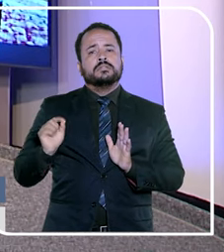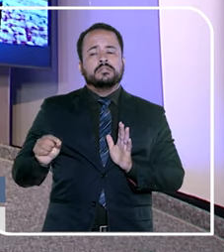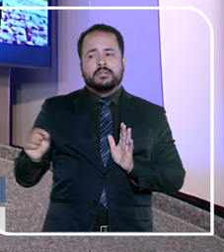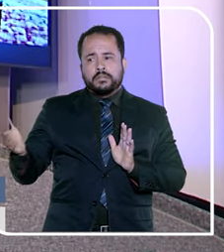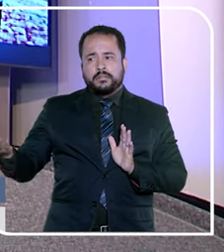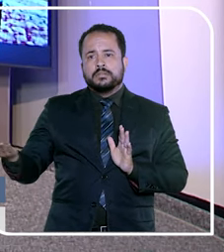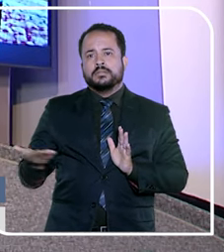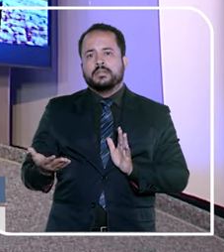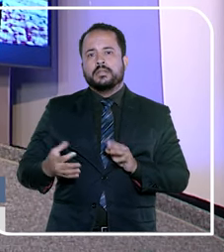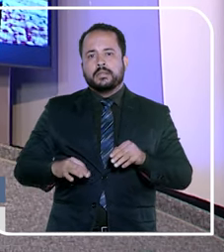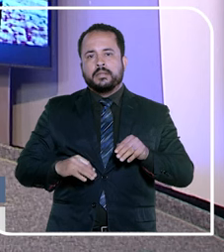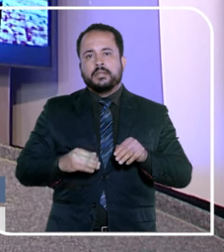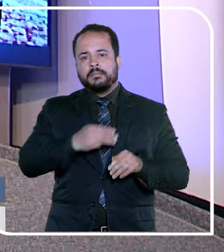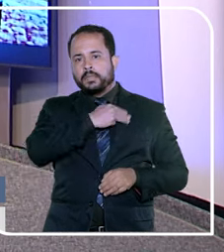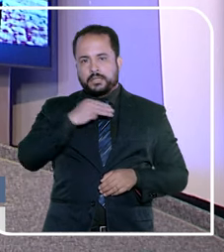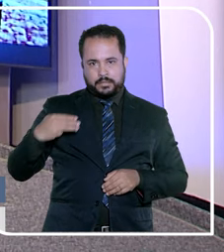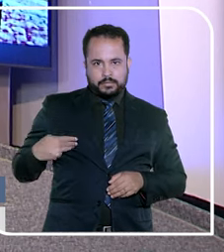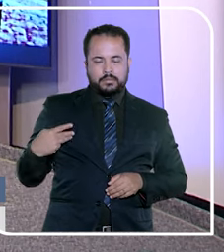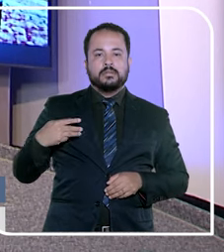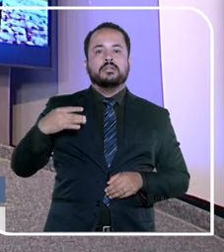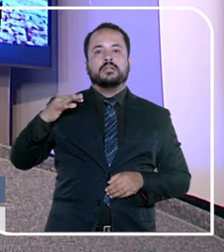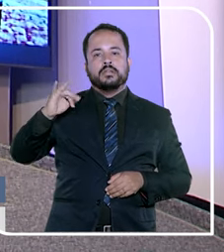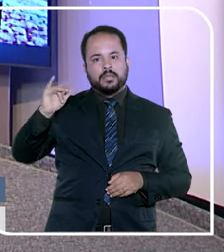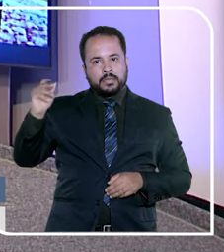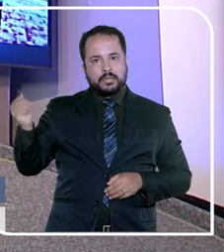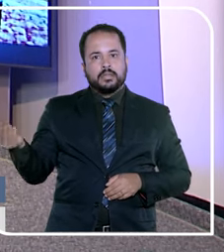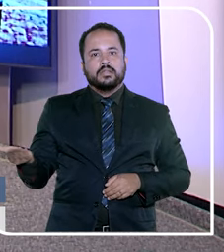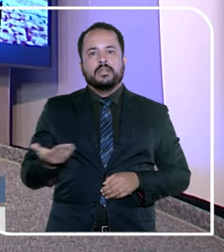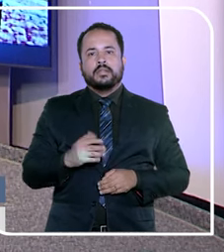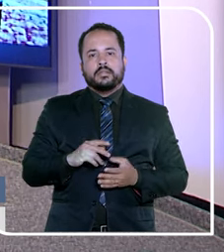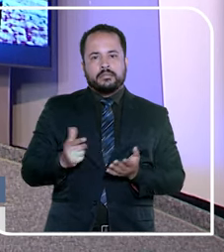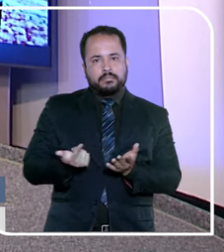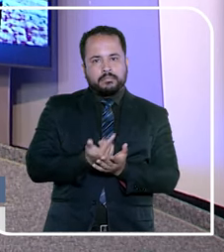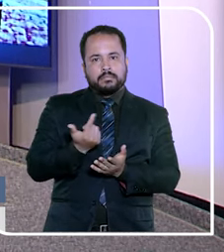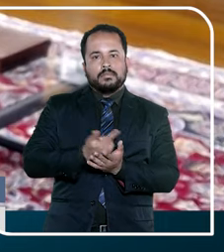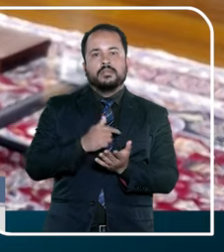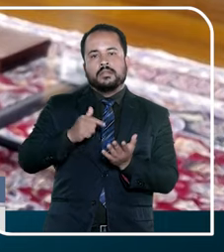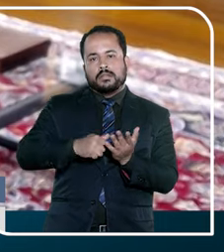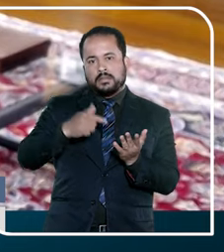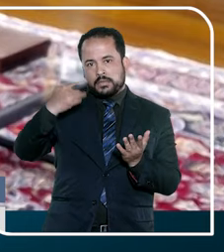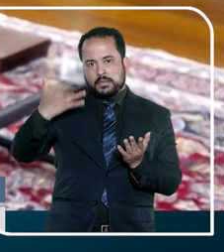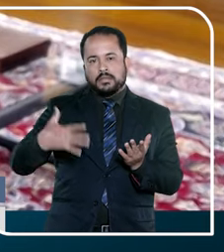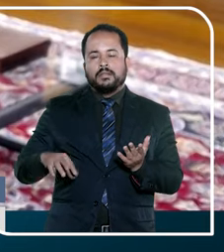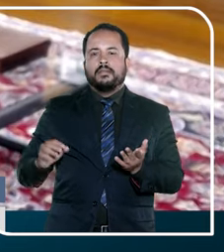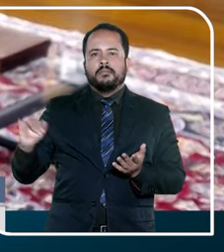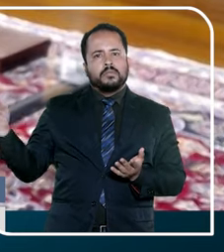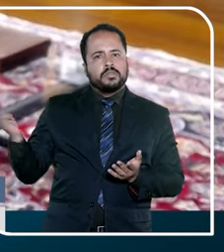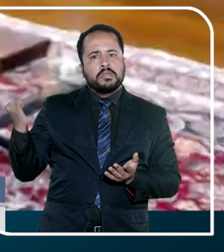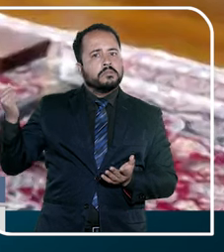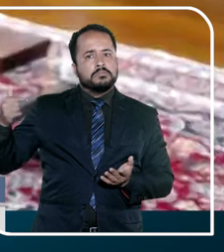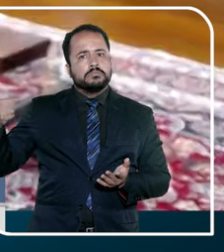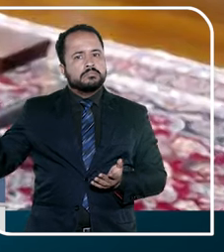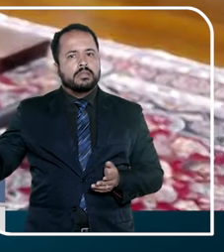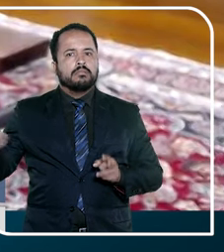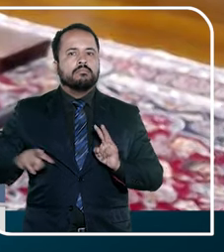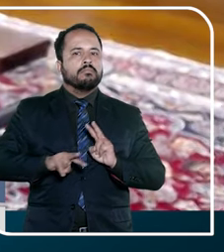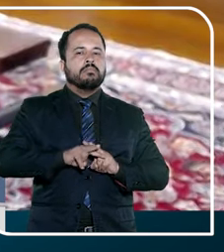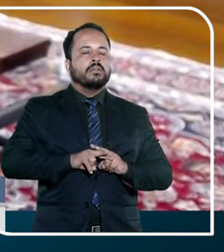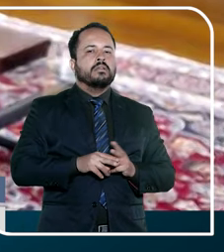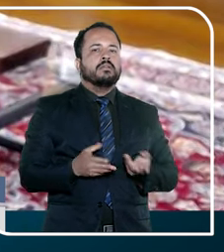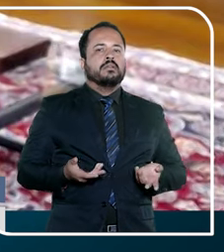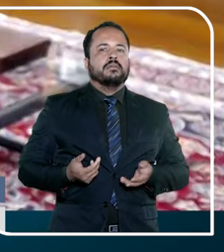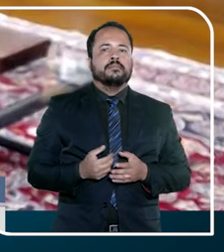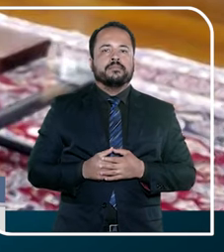em relação a esse ponto que tá descrito no livro insignificância penal é a nossa crítica